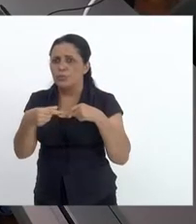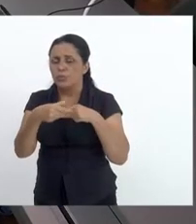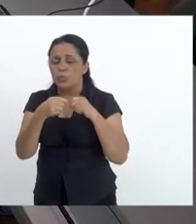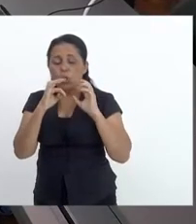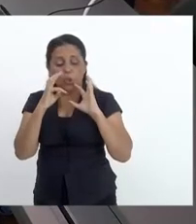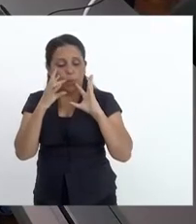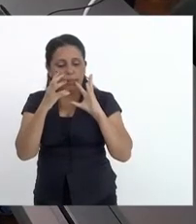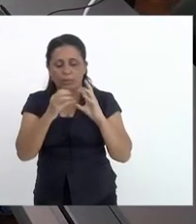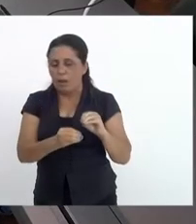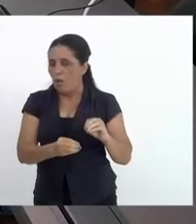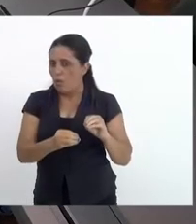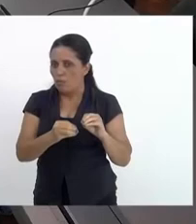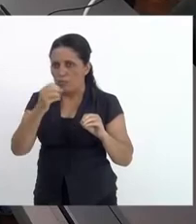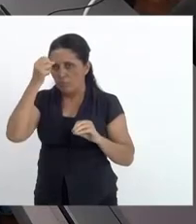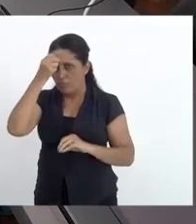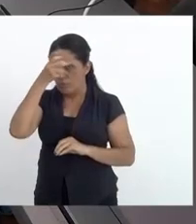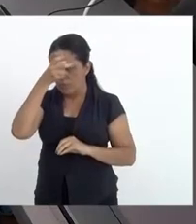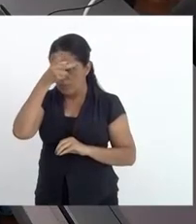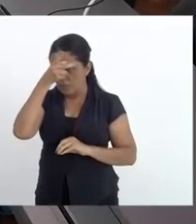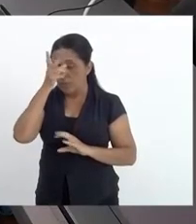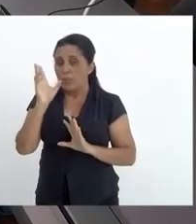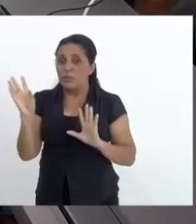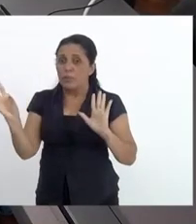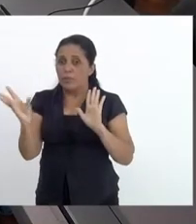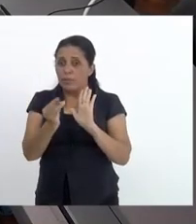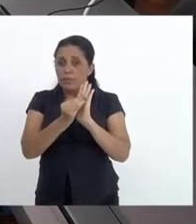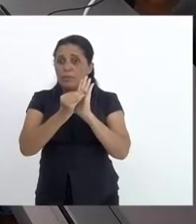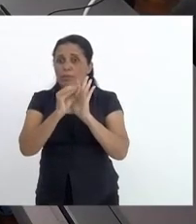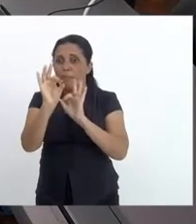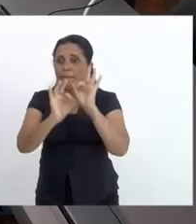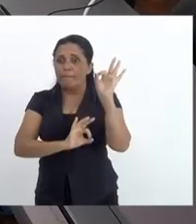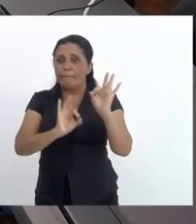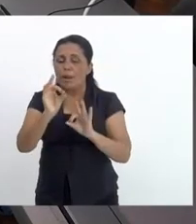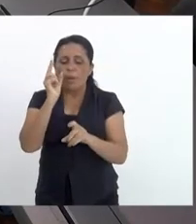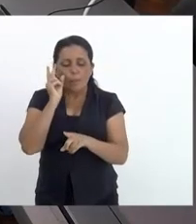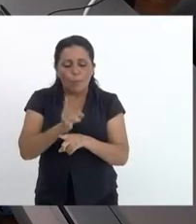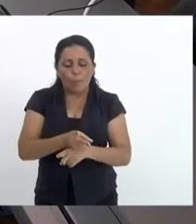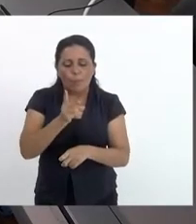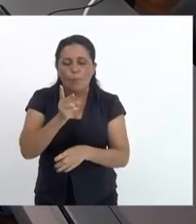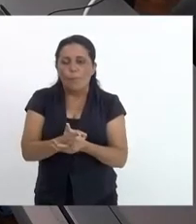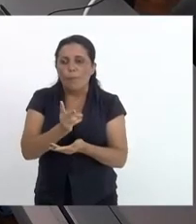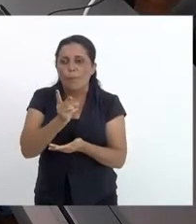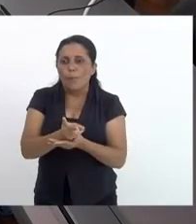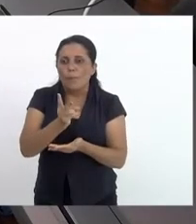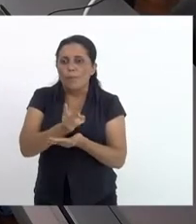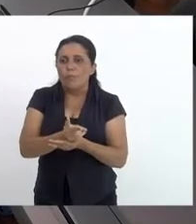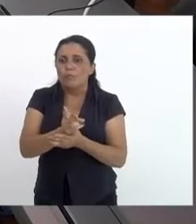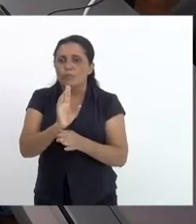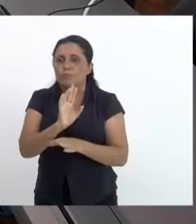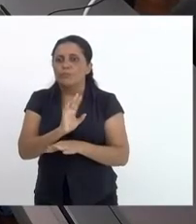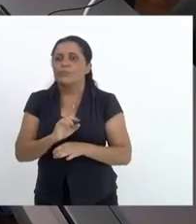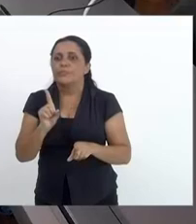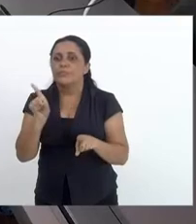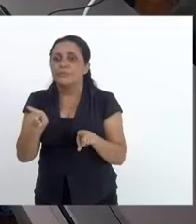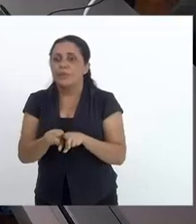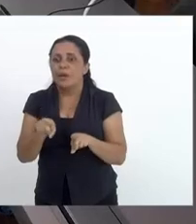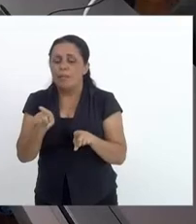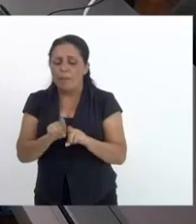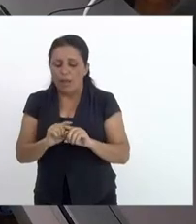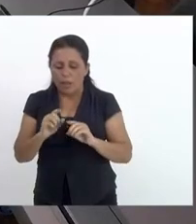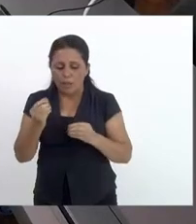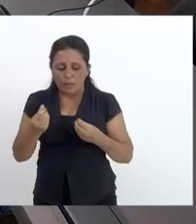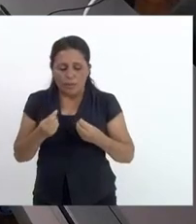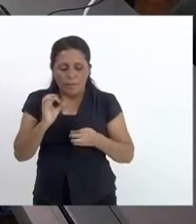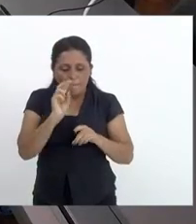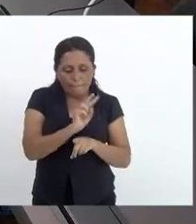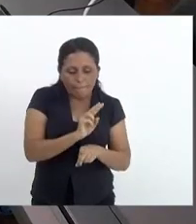de municípios. É a responsabilidade dos municípios a implantação de um plano de manutenção. Então, de a gente já pode de manutenção e de implantação. Exatamente. Né?